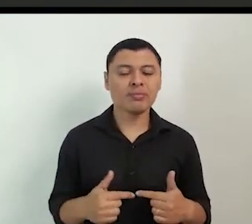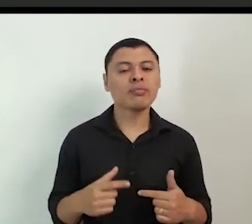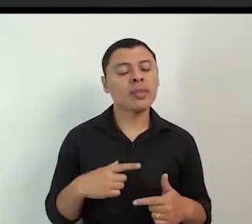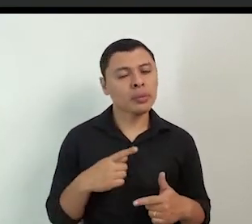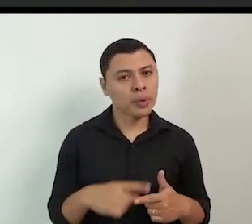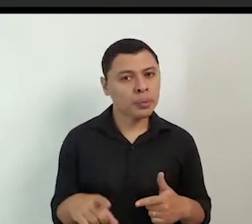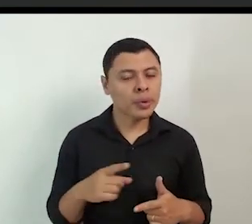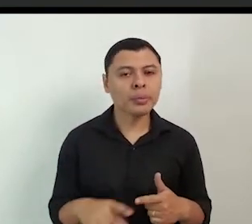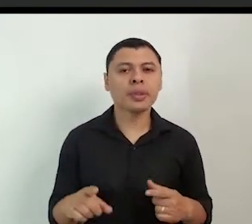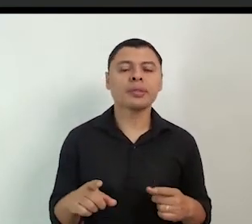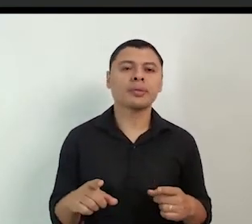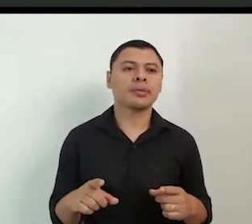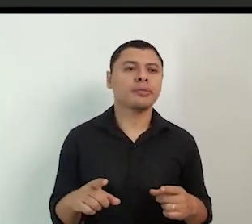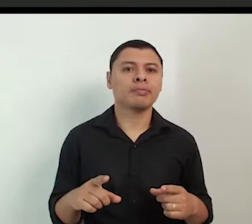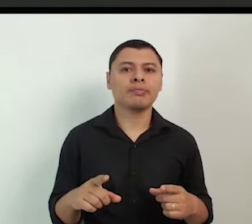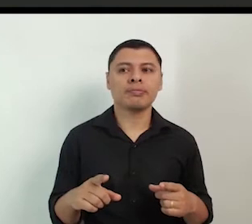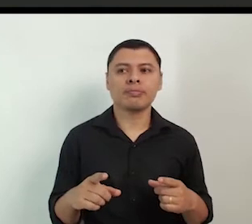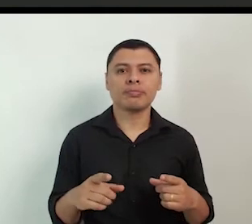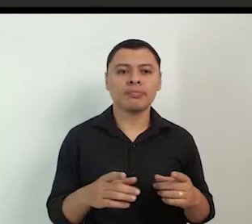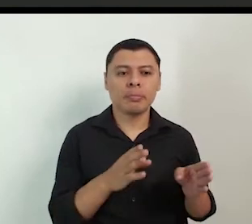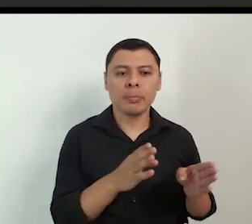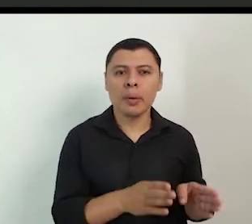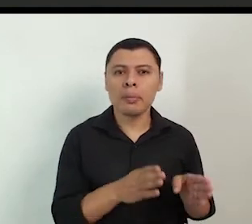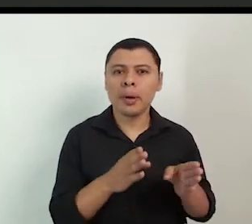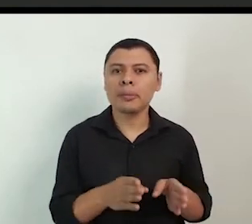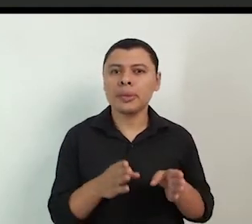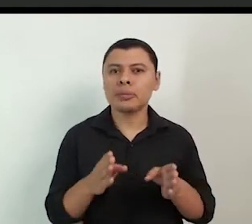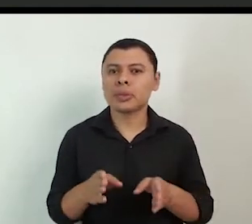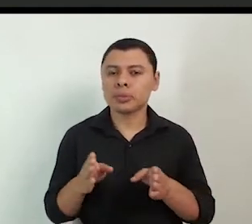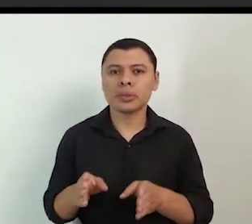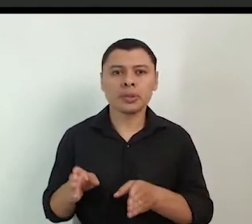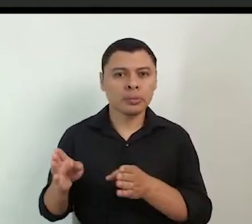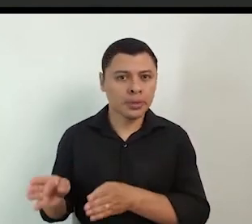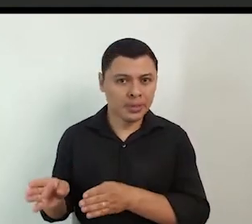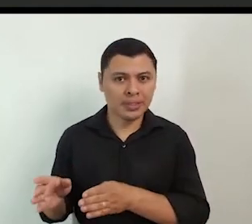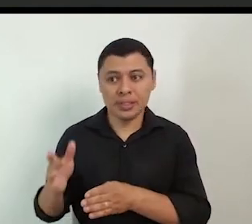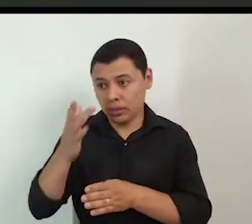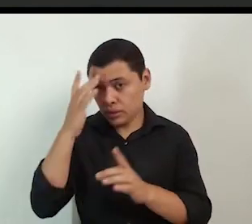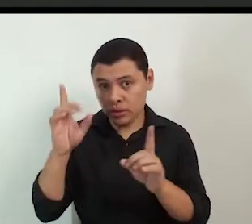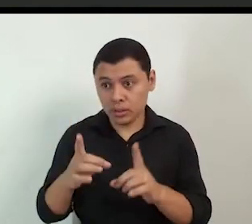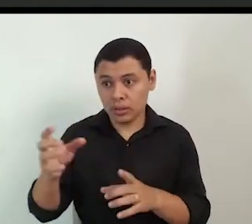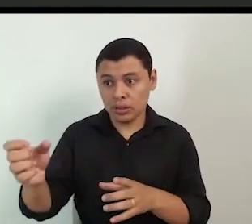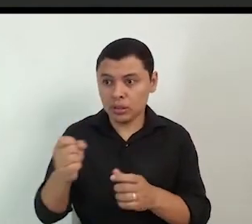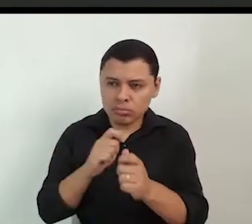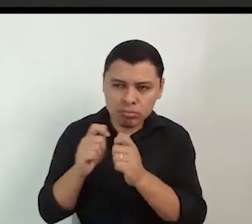em todo esse ecossistema que a contratação de pessoa com deficiência,